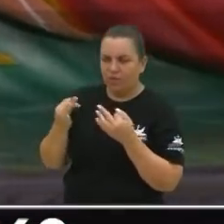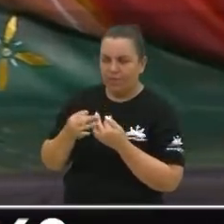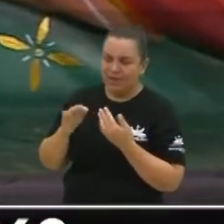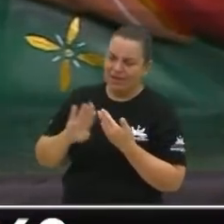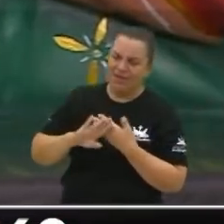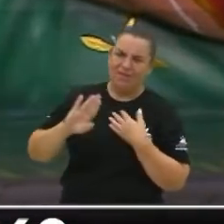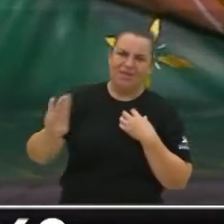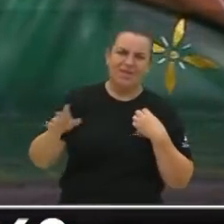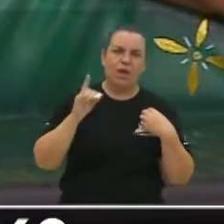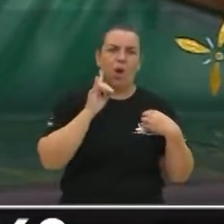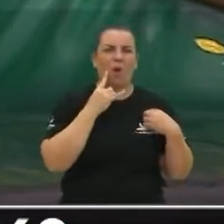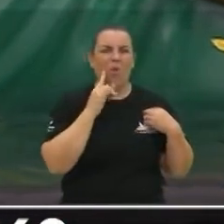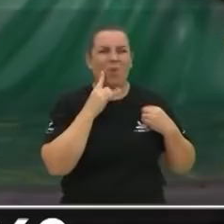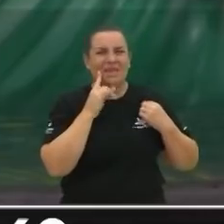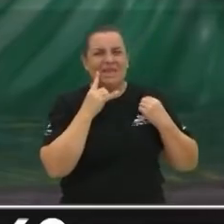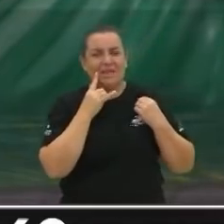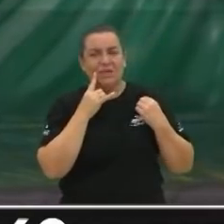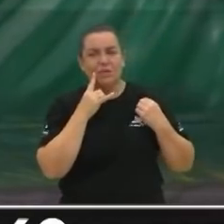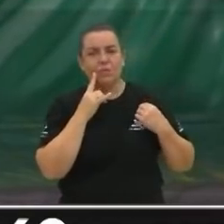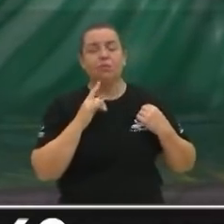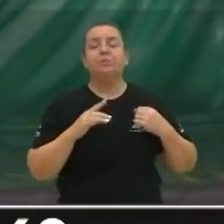do alcoolismo